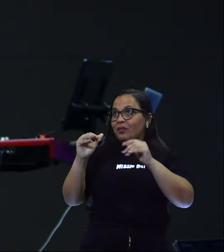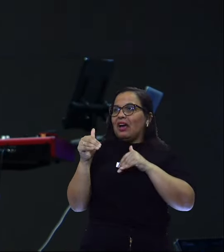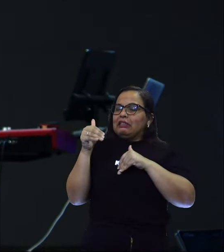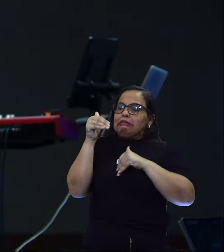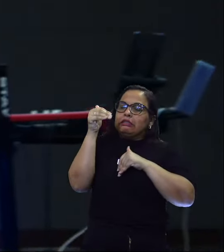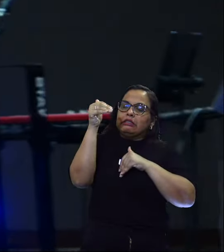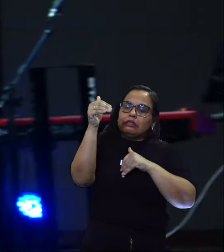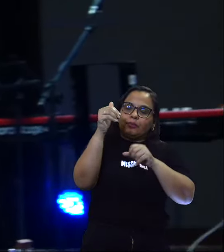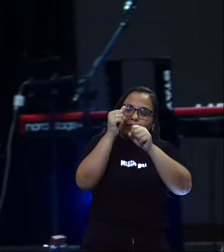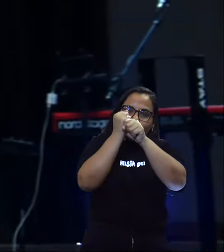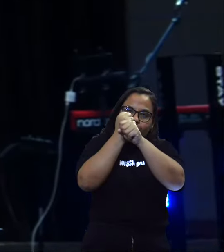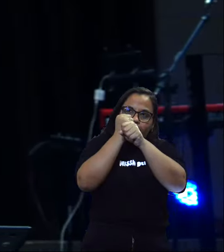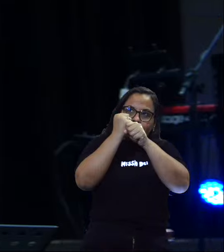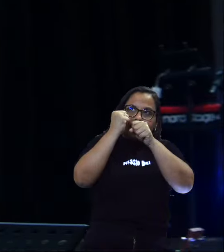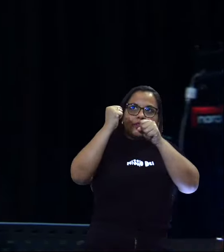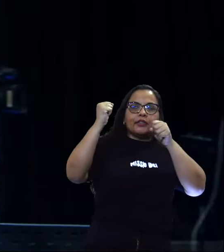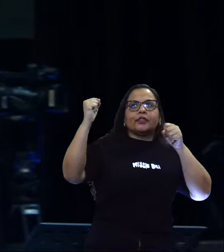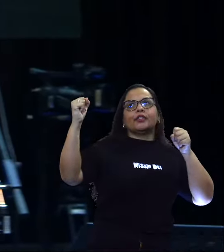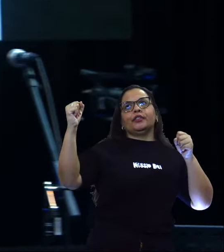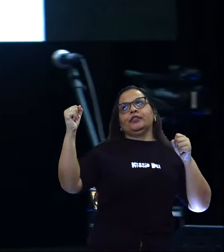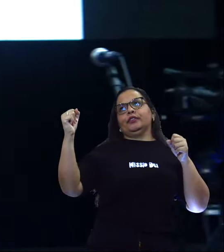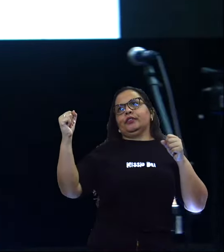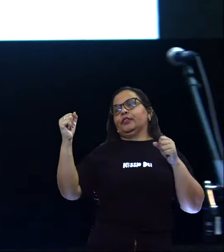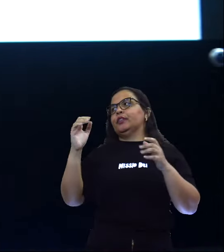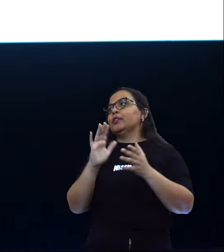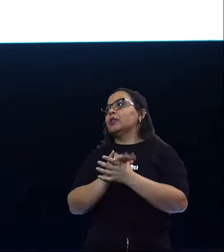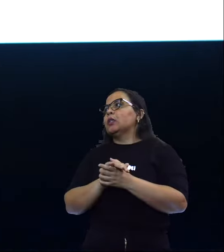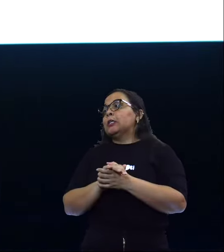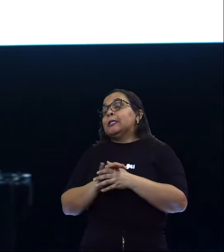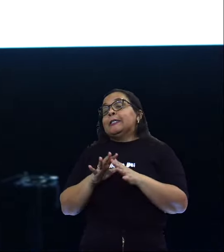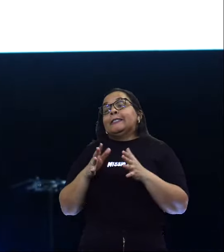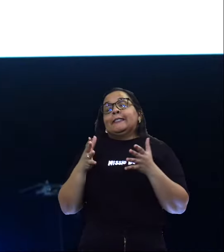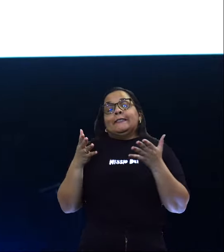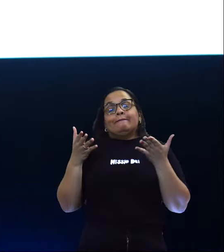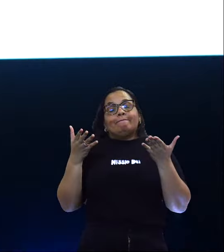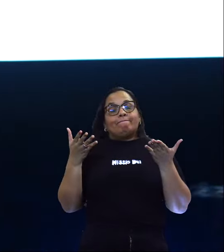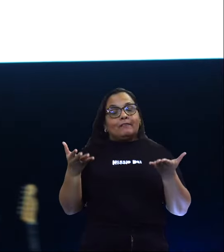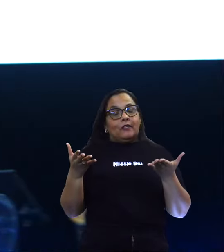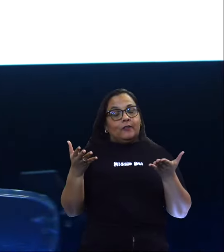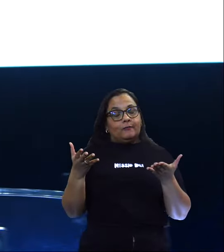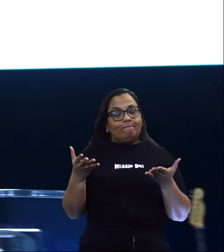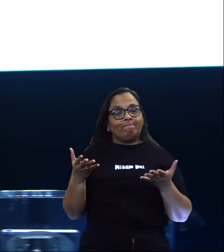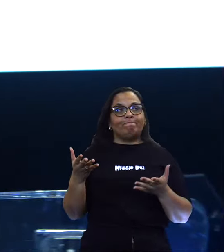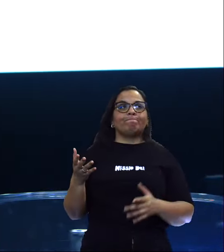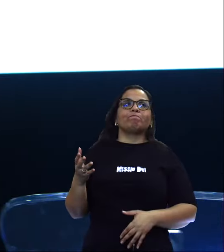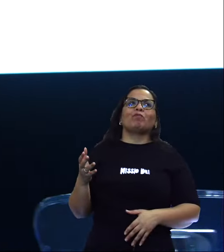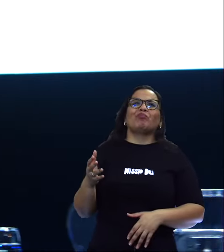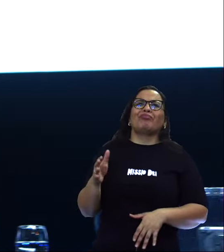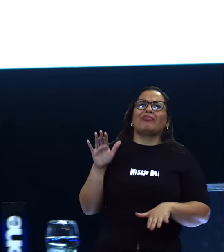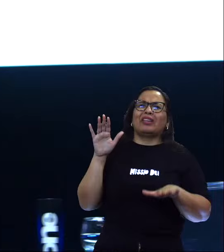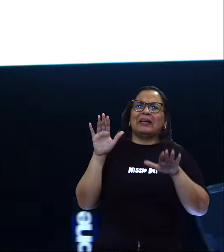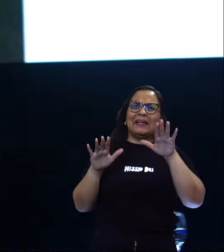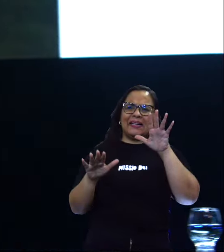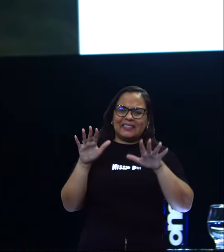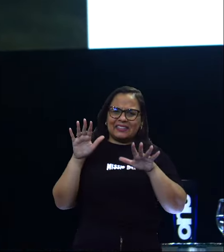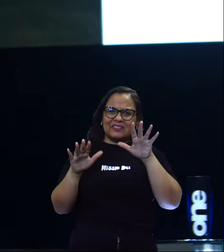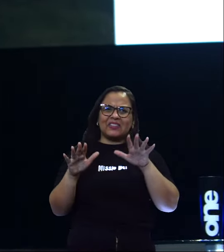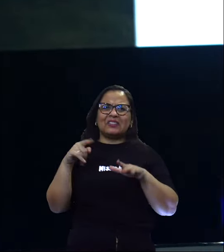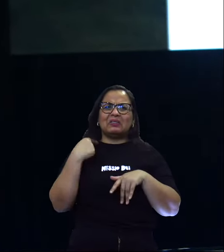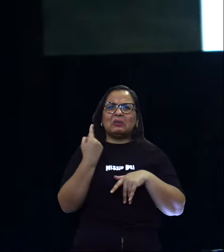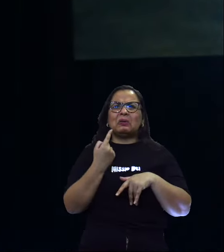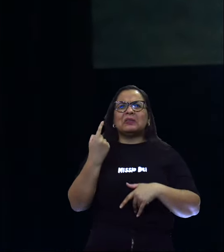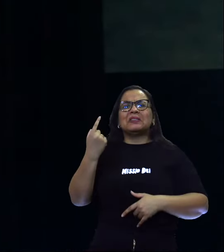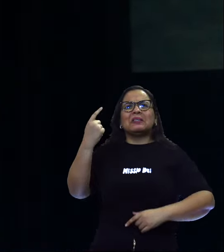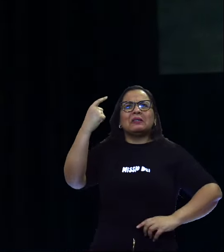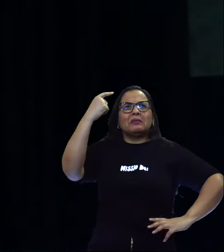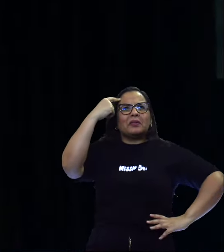Mas muitas vezes a gente fica tão apegado ao passado que a gente começa a falar assim, olha, pastor, mas bom mesmo era o tempo que estava